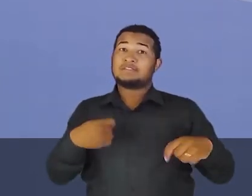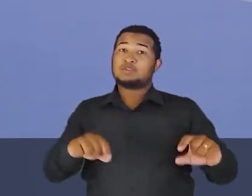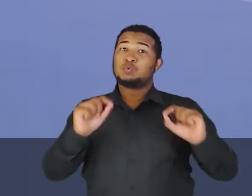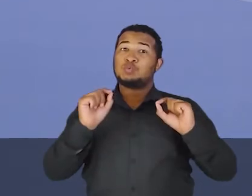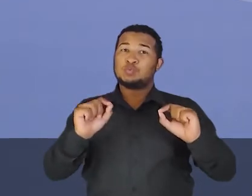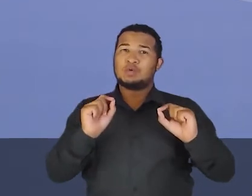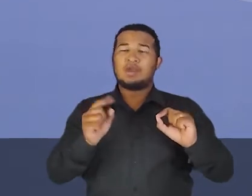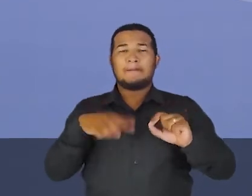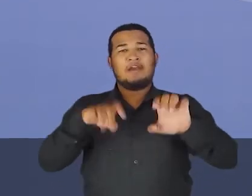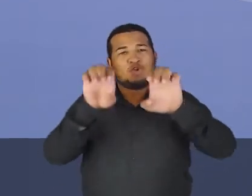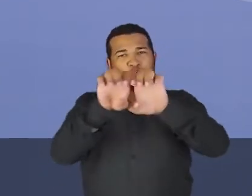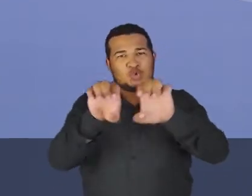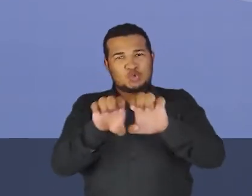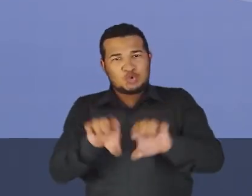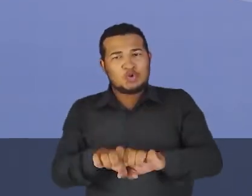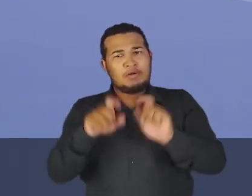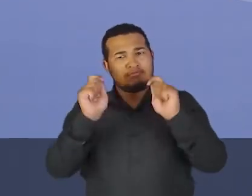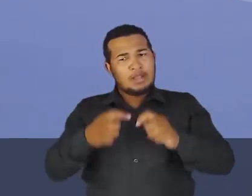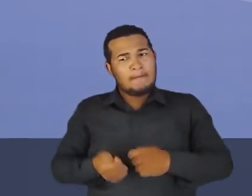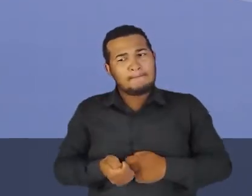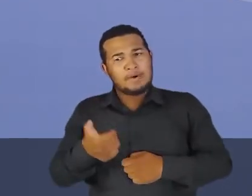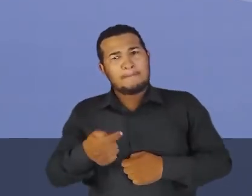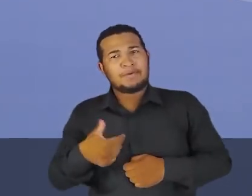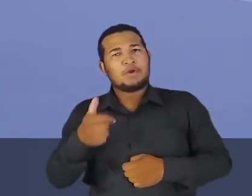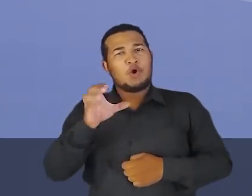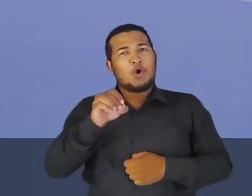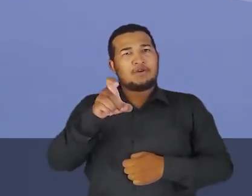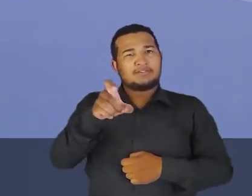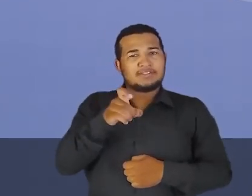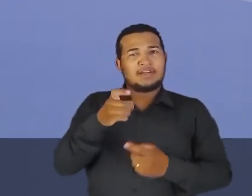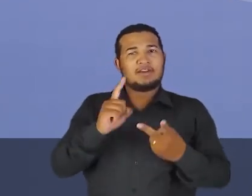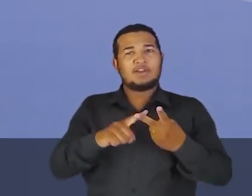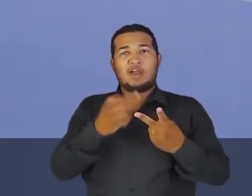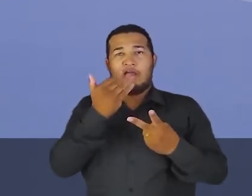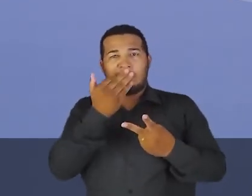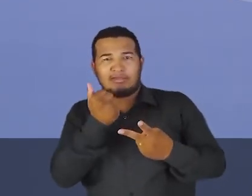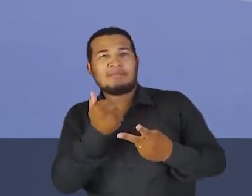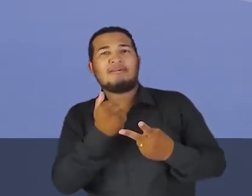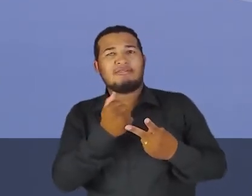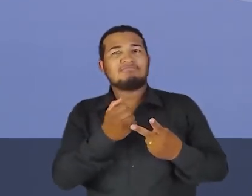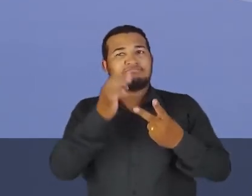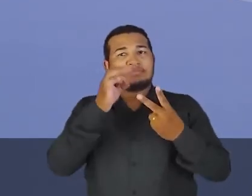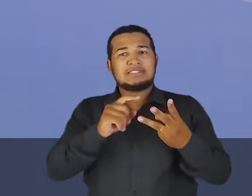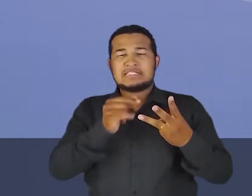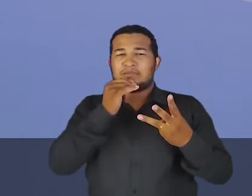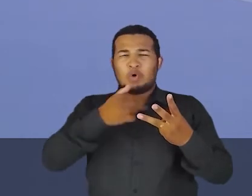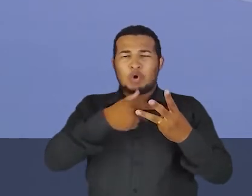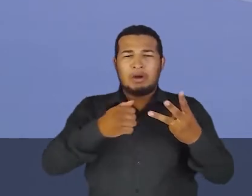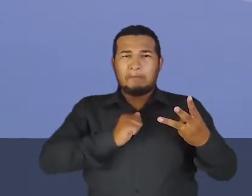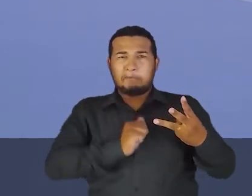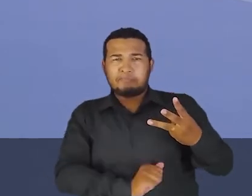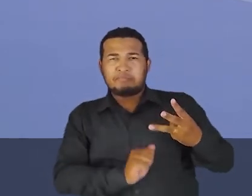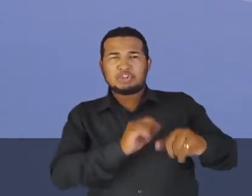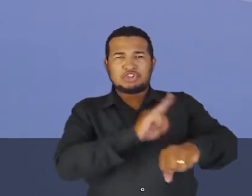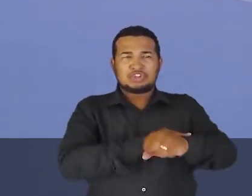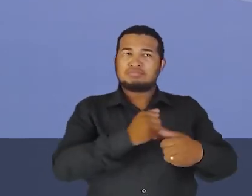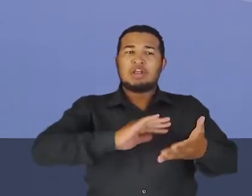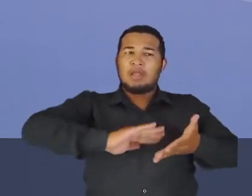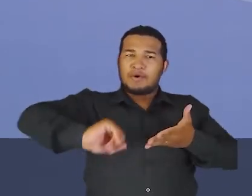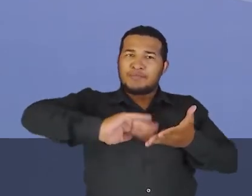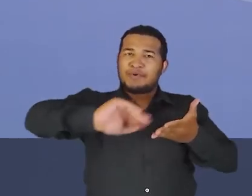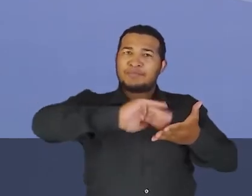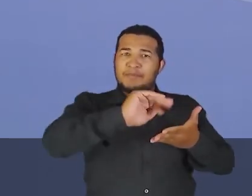existam estruturas que vão fornecer oxigênio, alimento, vão retirar os excretas, certo? Vão